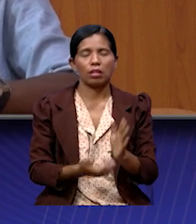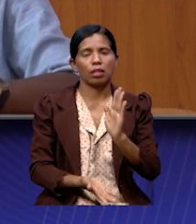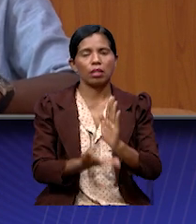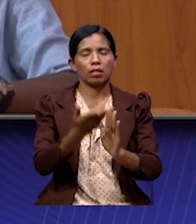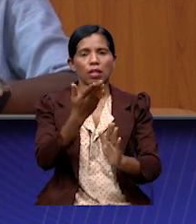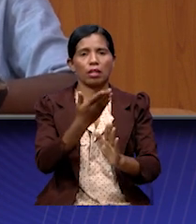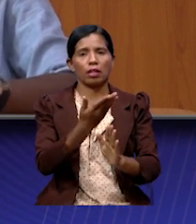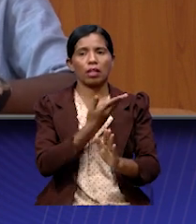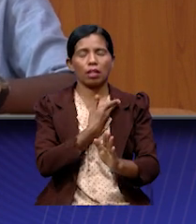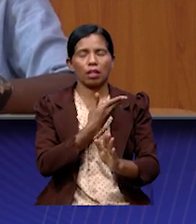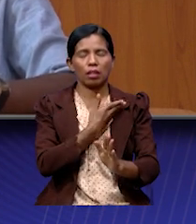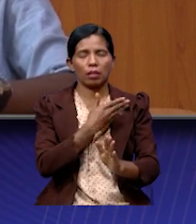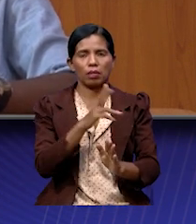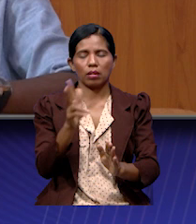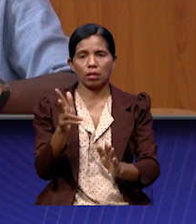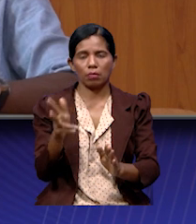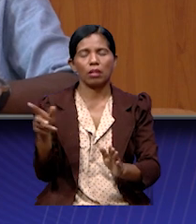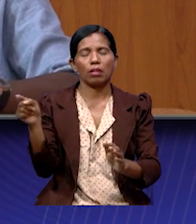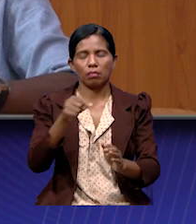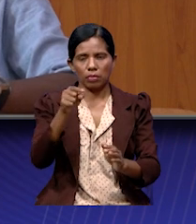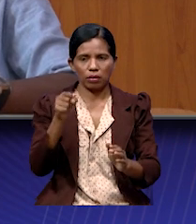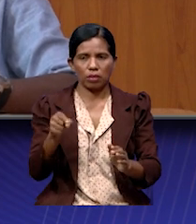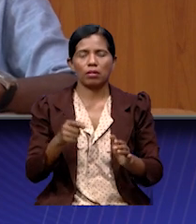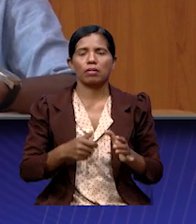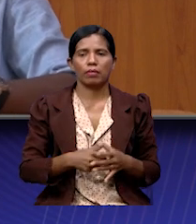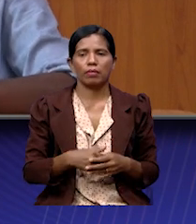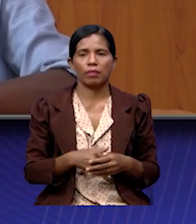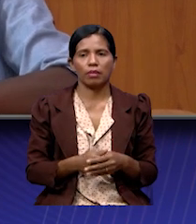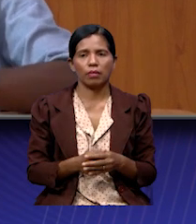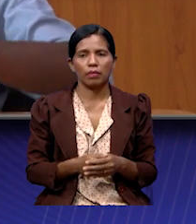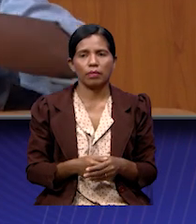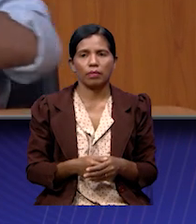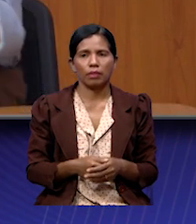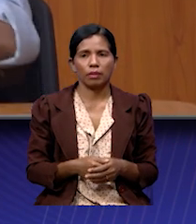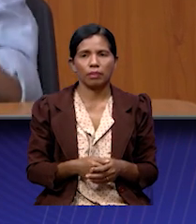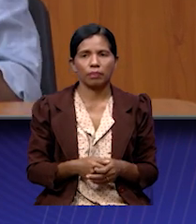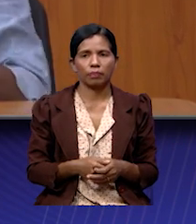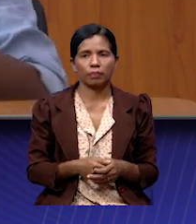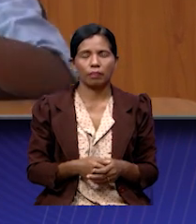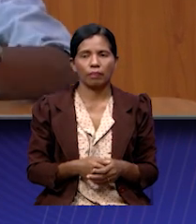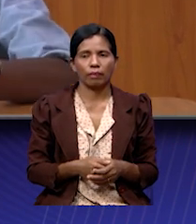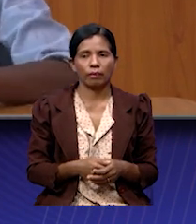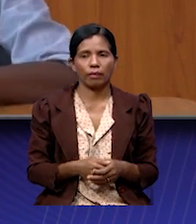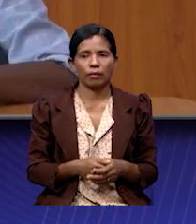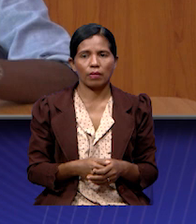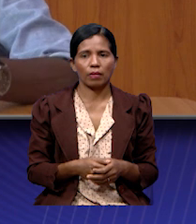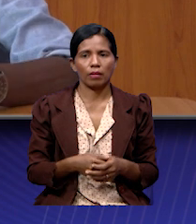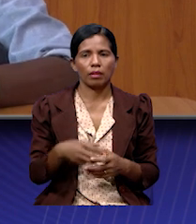de 30% aja ne. Dia ne mak de ya notisia usi be